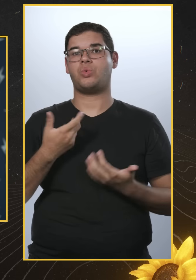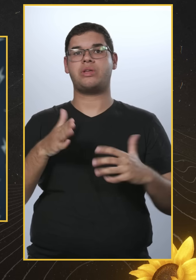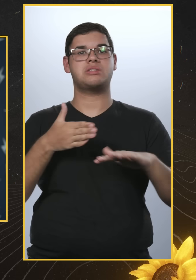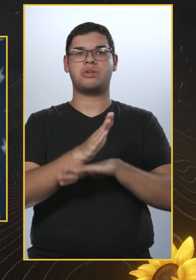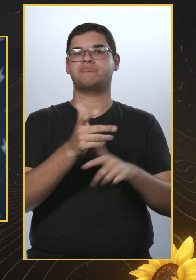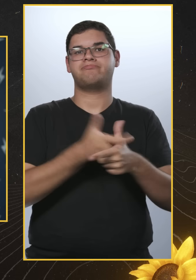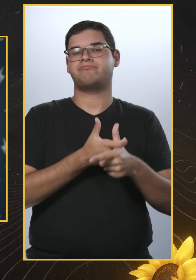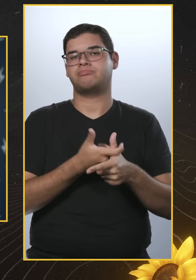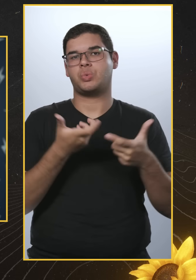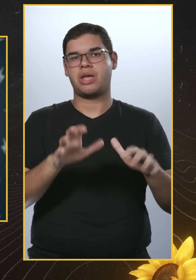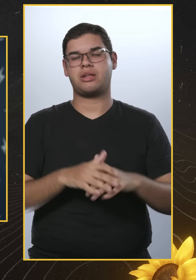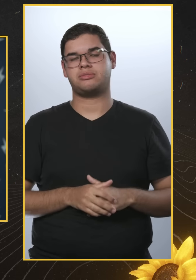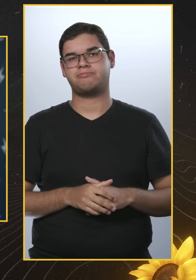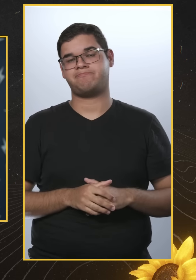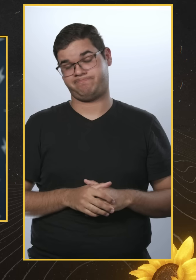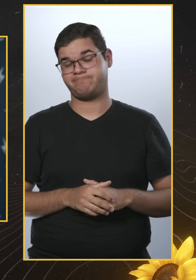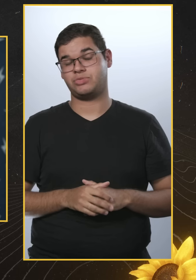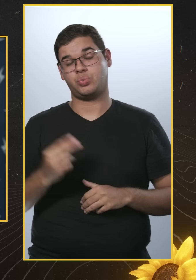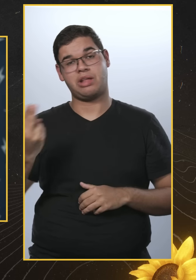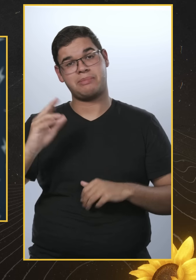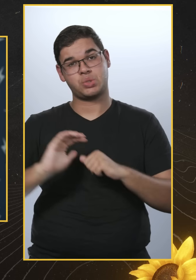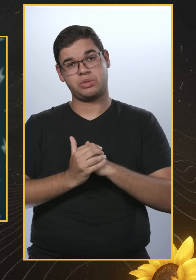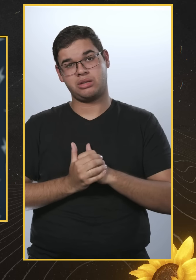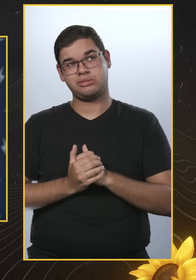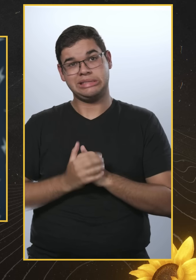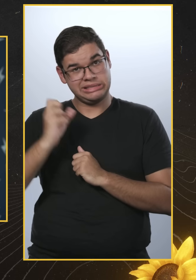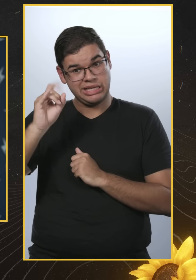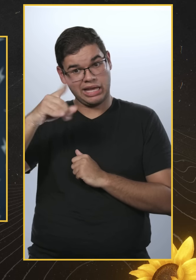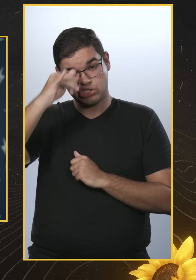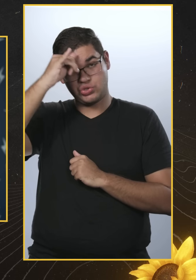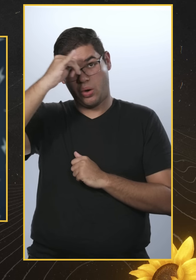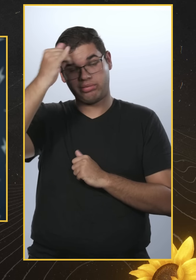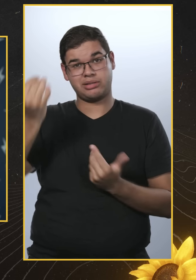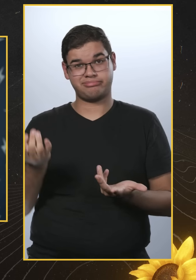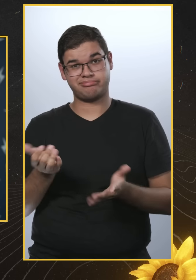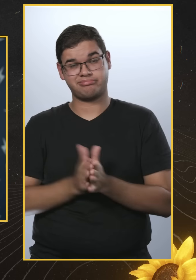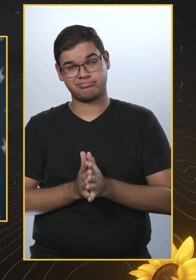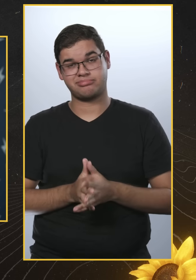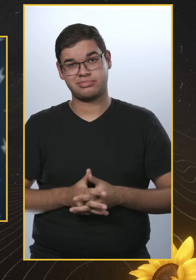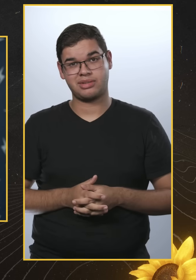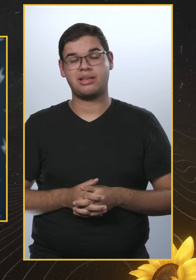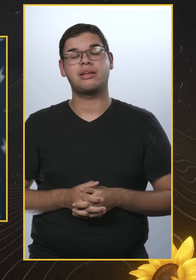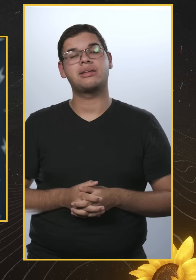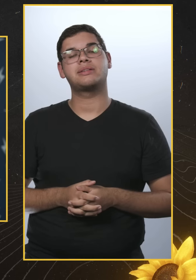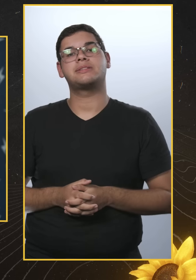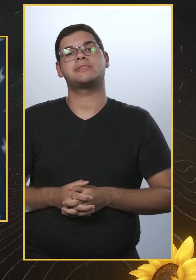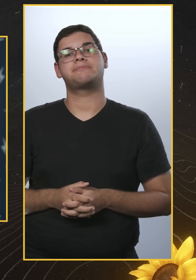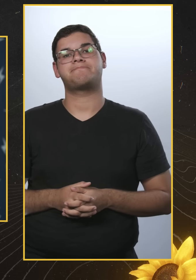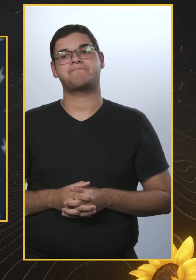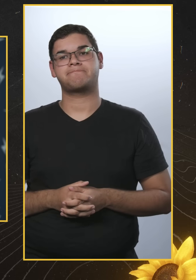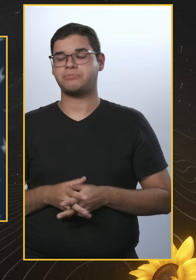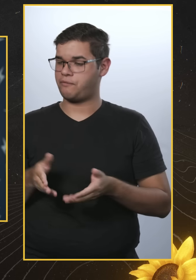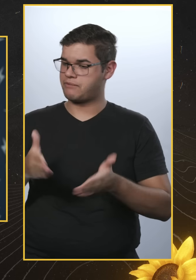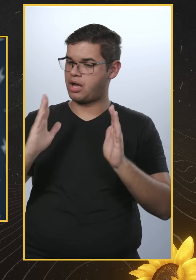que compor não não tem como esconder é só se for idiota não dá comde aprovar nada eu eu fiz as contas por baixo usando a estratégia que eu usei para